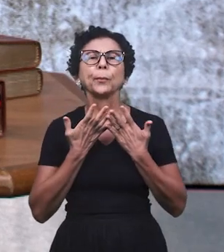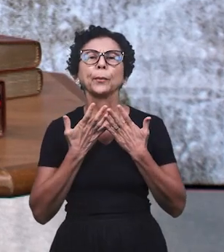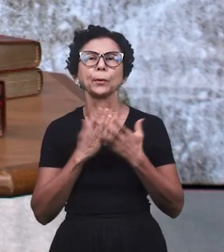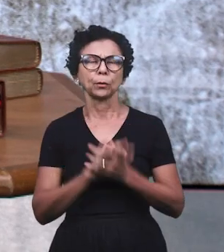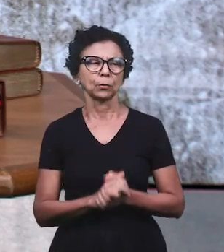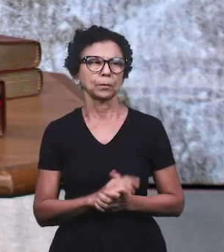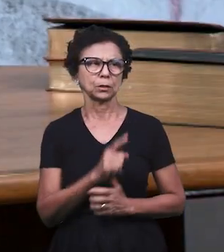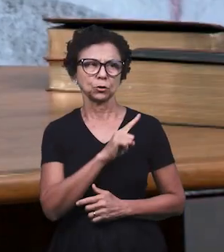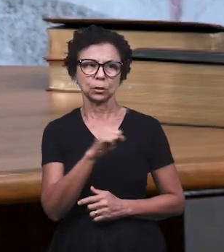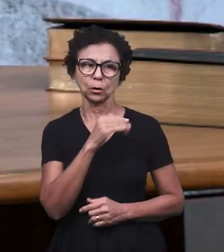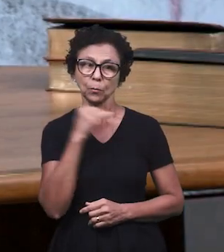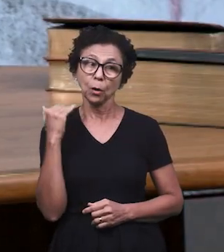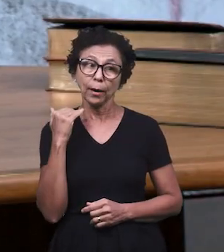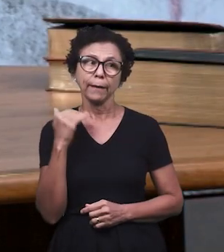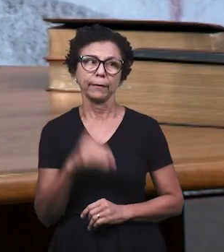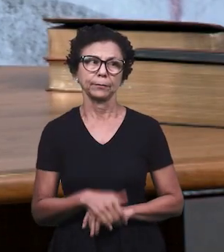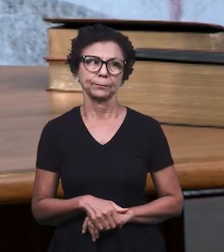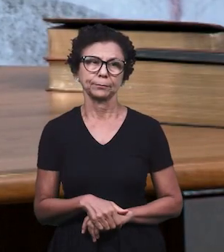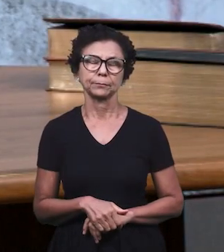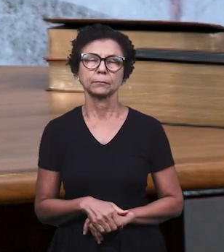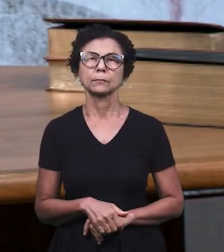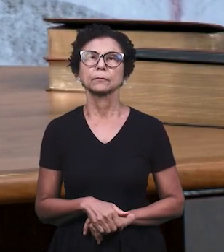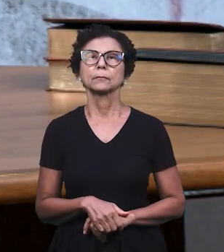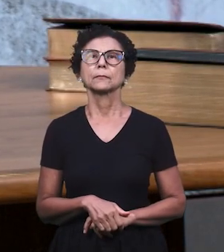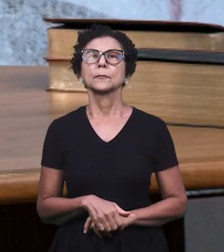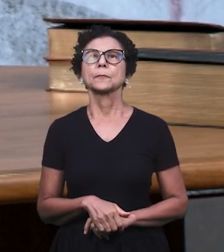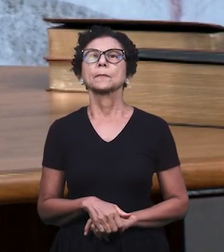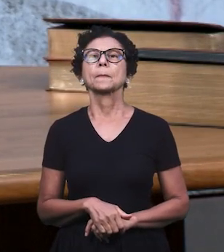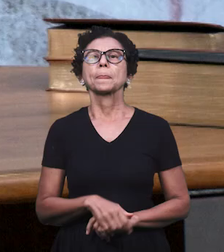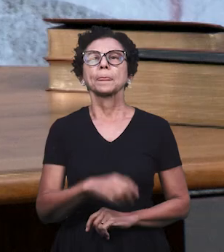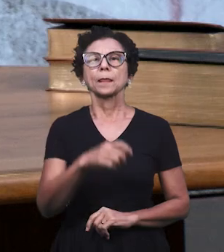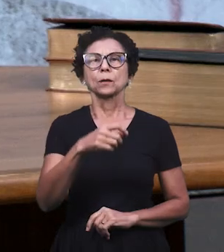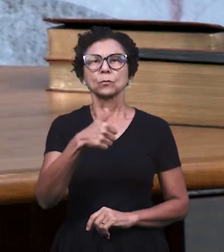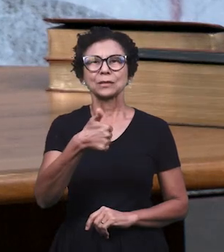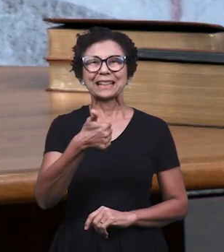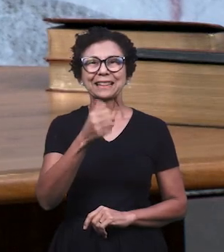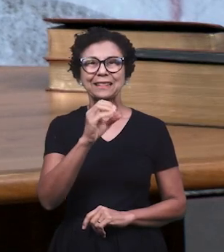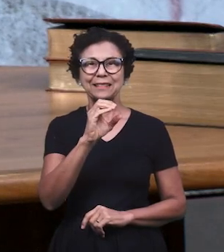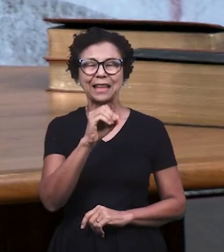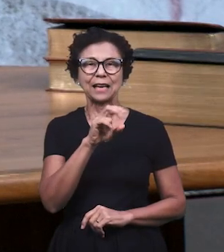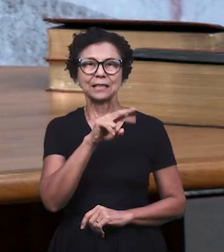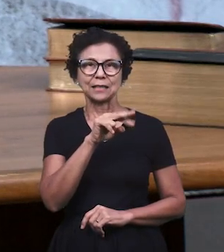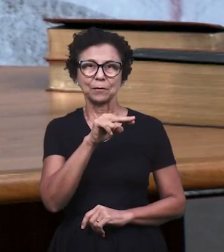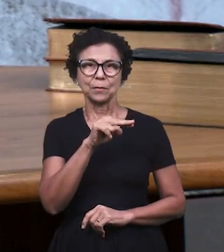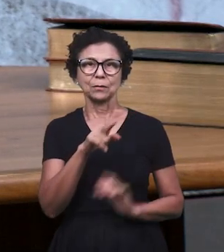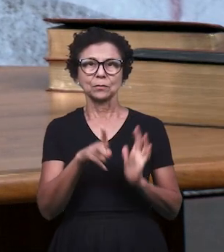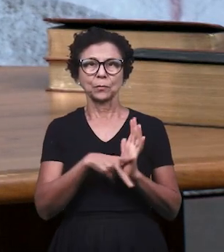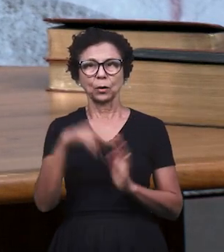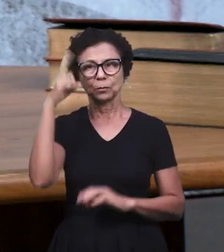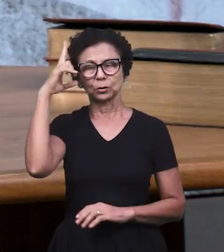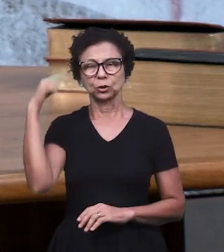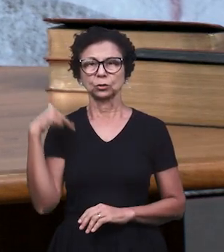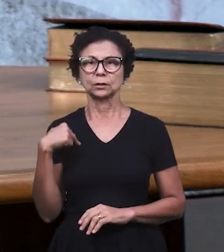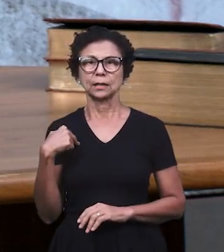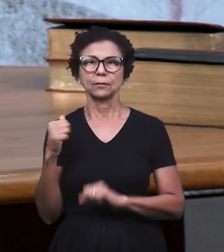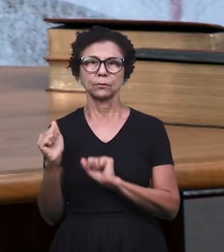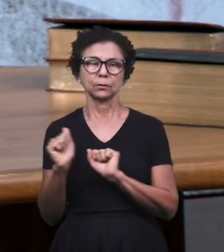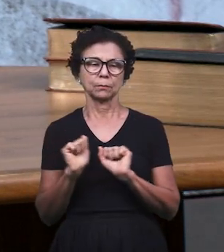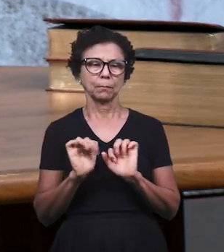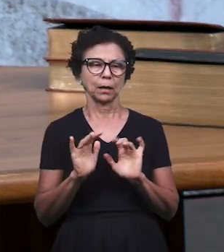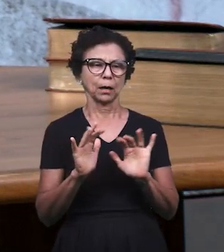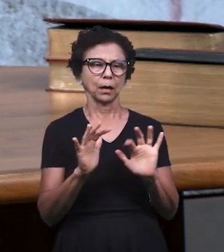morramos. Então desceram os 10 irmãos de José para comprarem trigo do